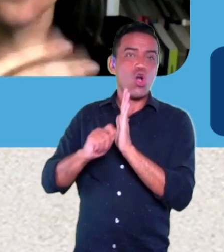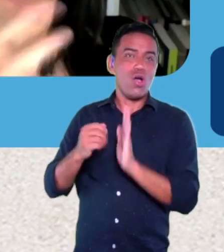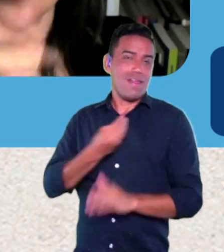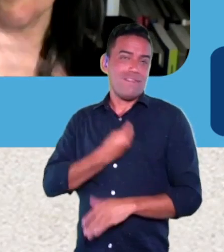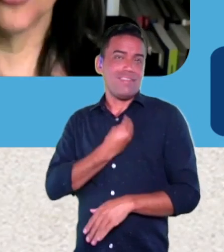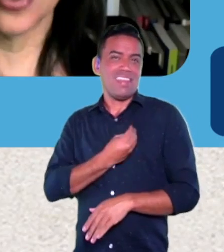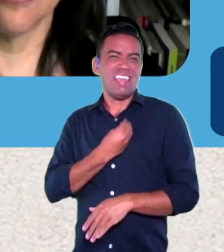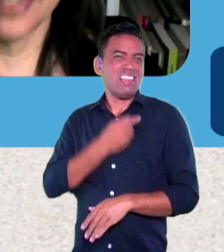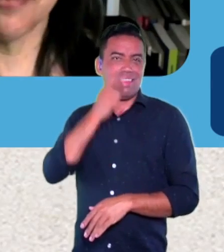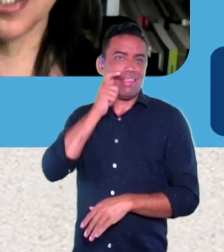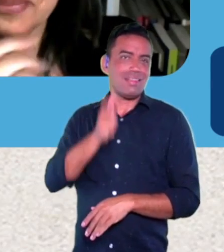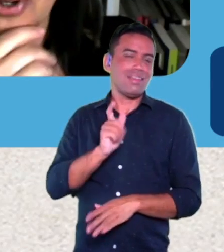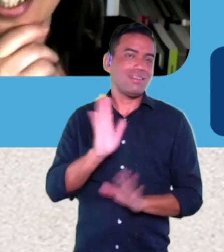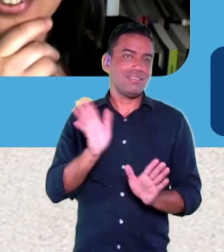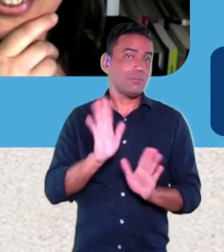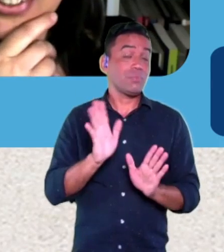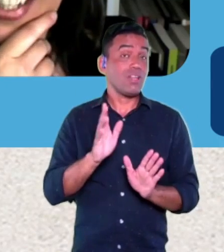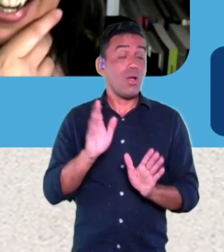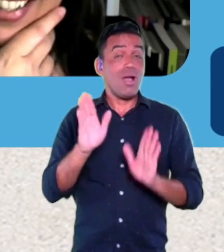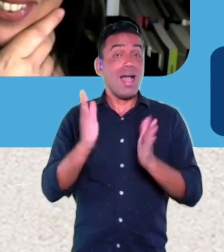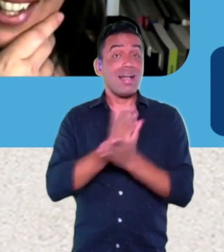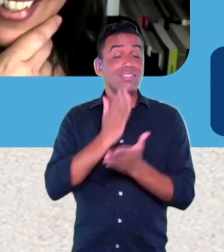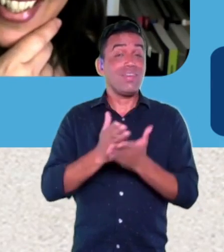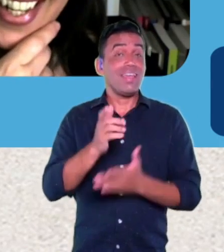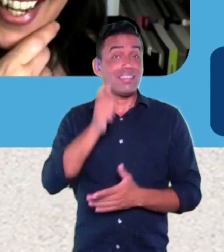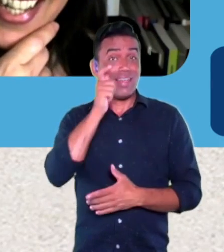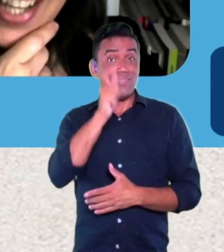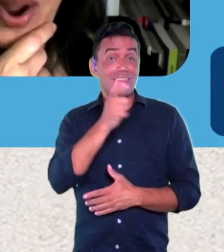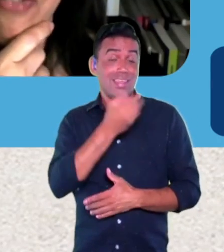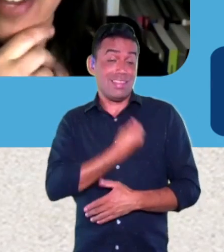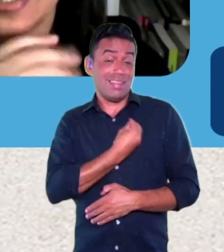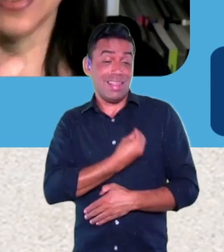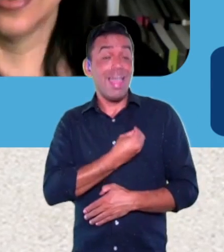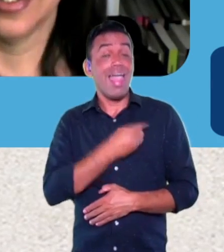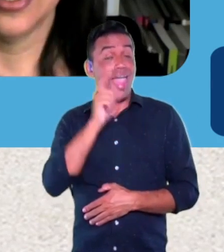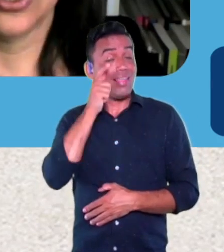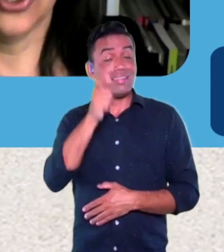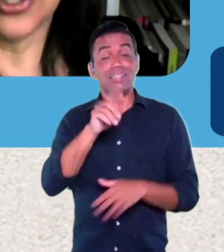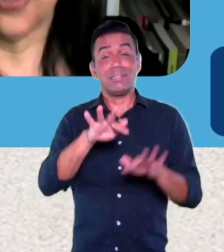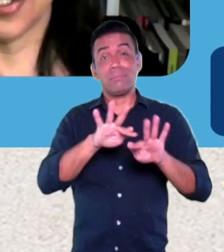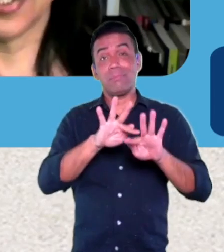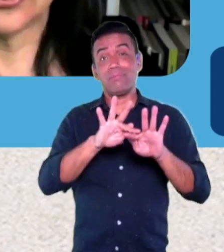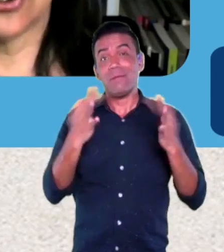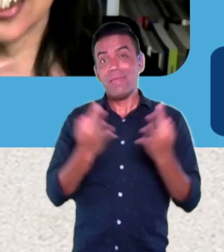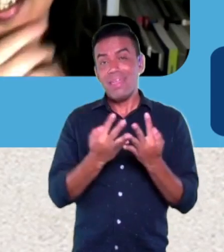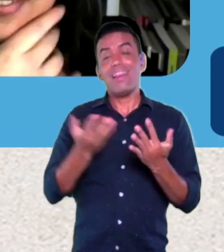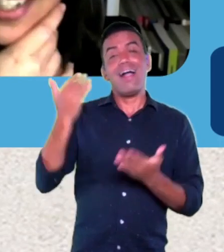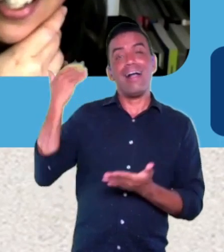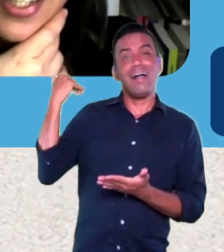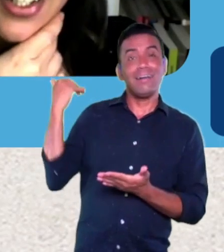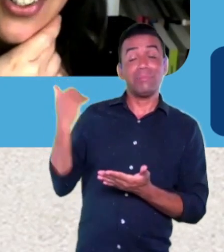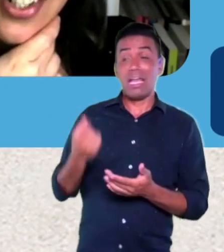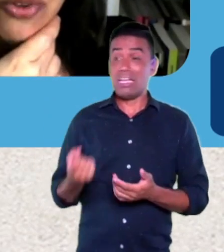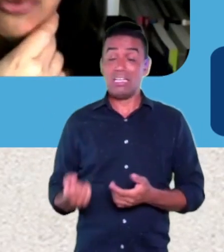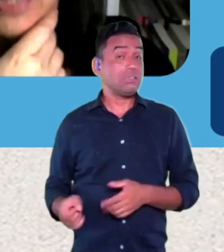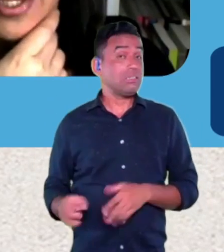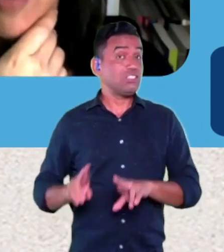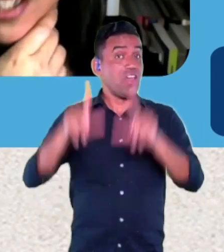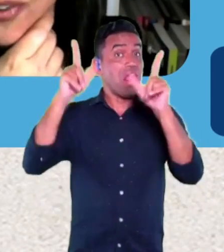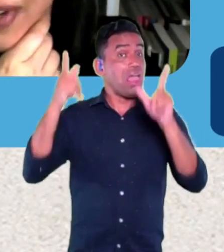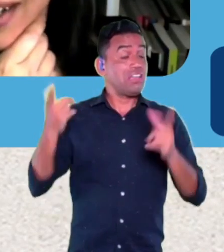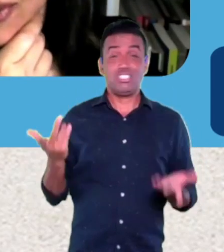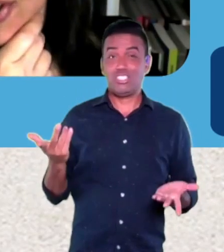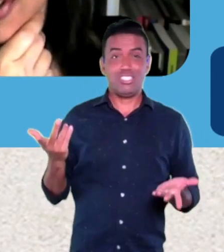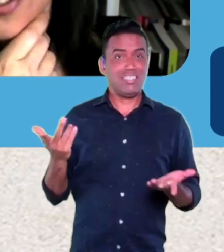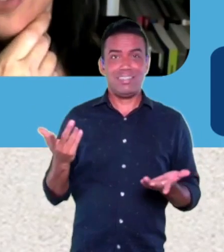porque hoje, às vezes, a biografia é mais importante do que o que o cara faz, né? é Tem uma isso, né? vida toda diferentona e fica legal. Eu não tenho